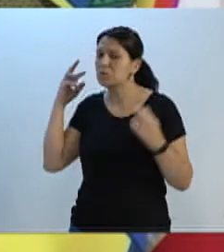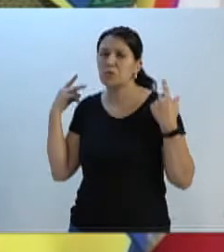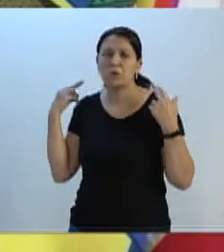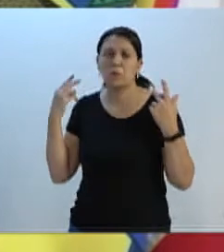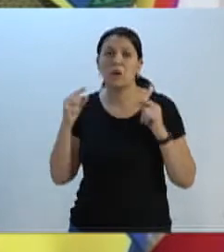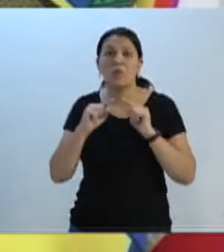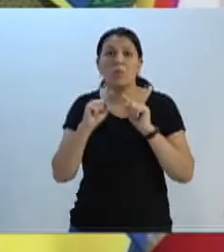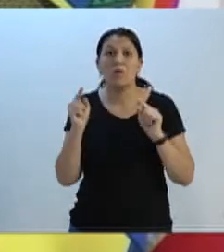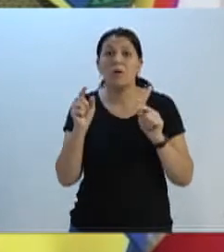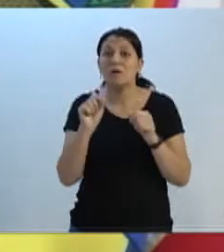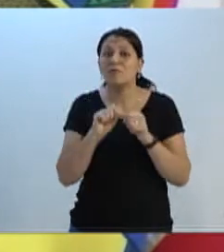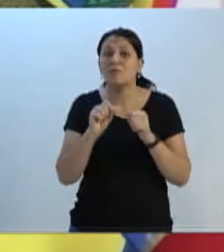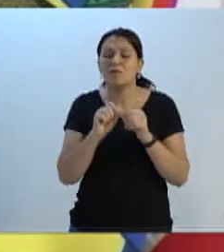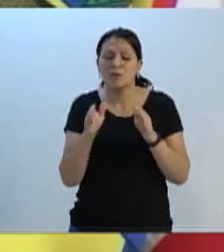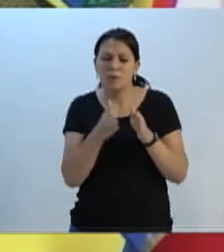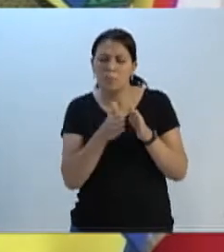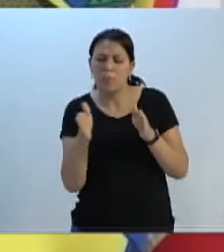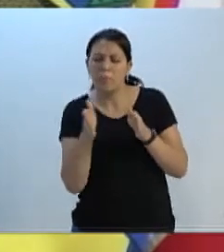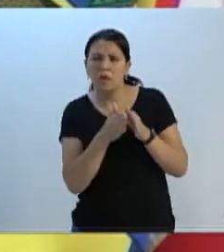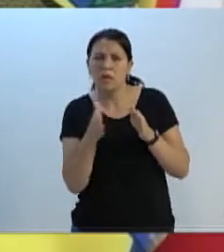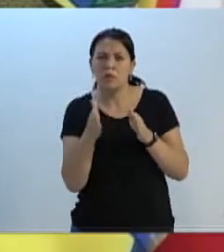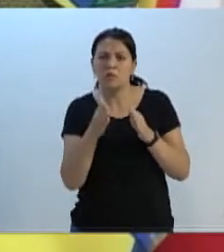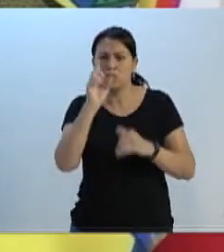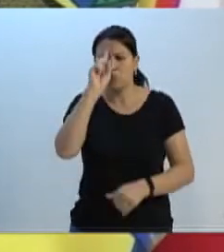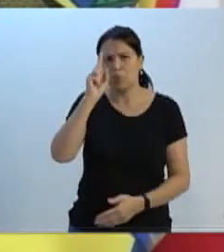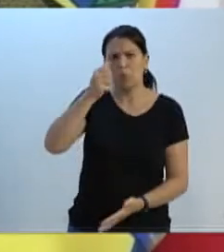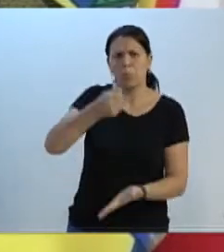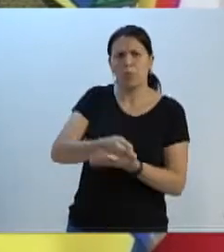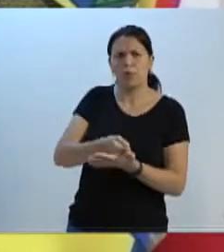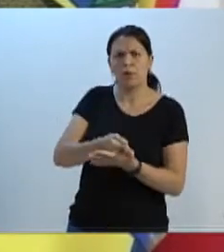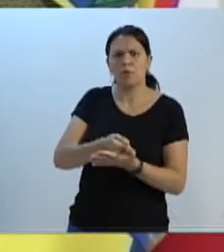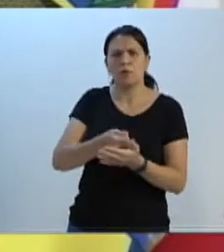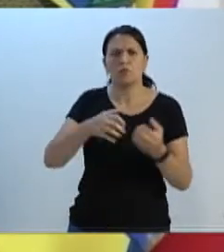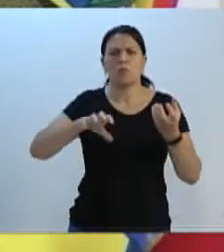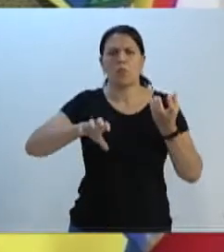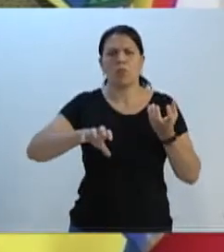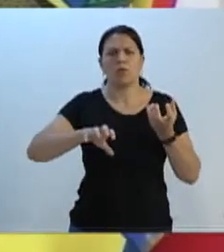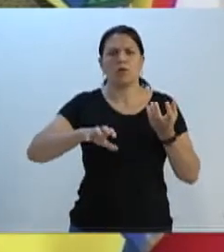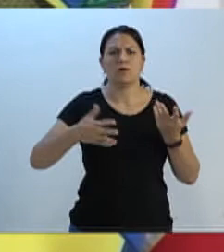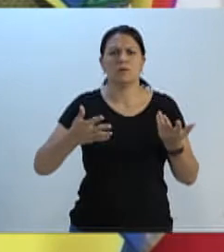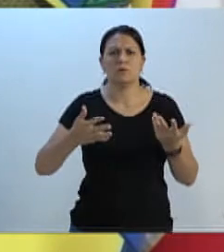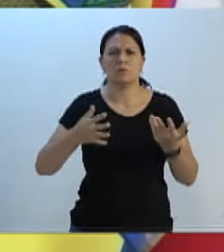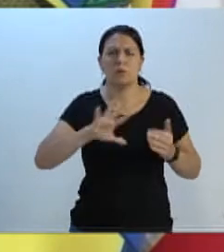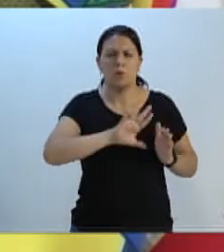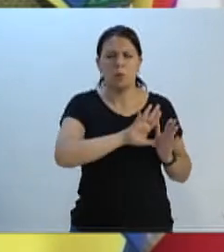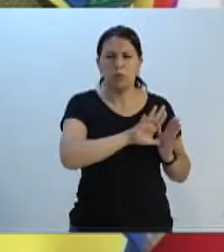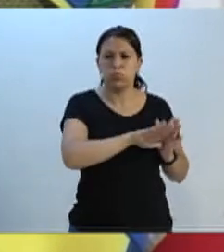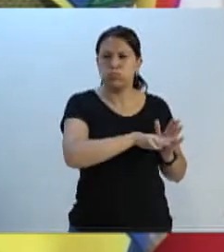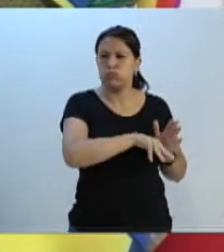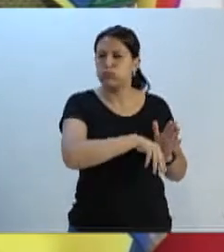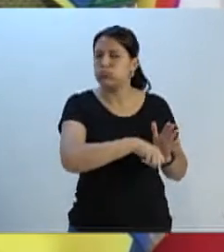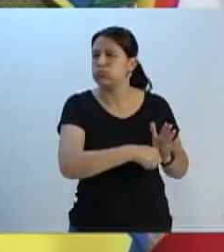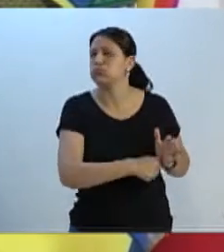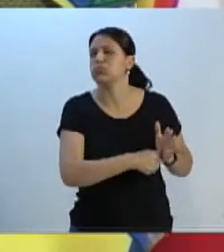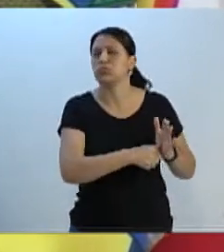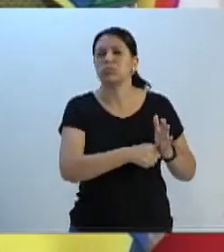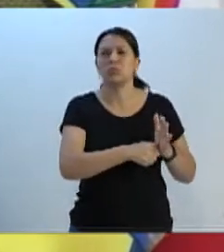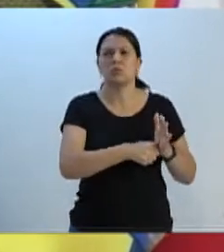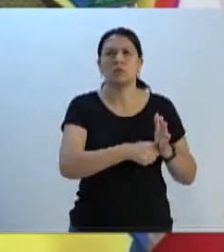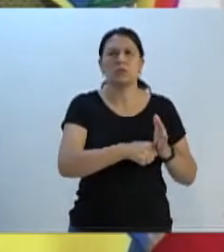foi feito num período de autoritarismo do Congresso, de corrupção absoluta, de mando,